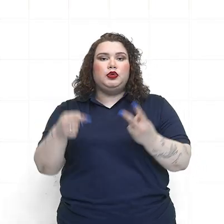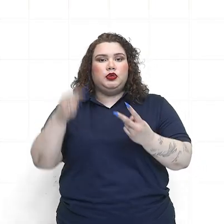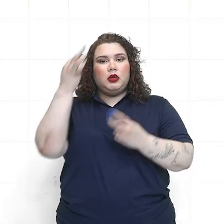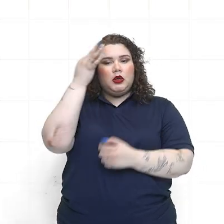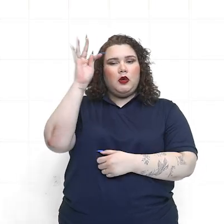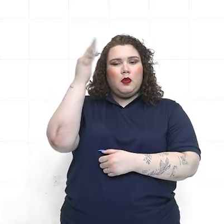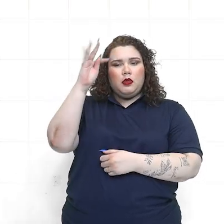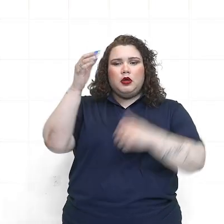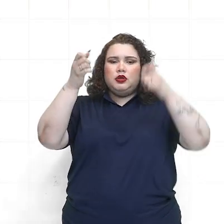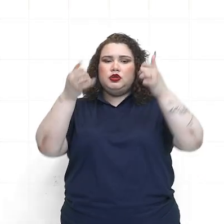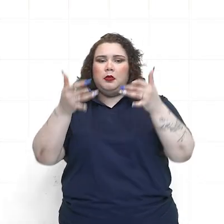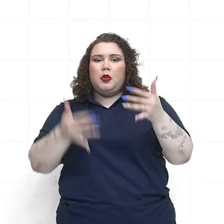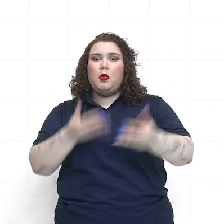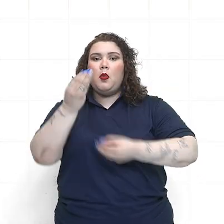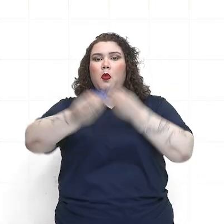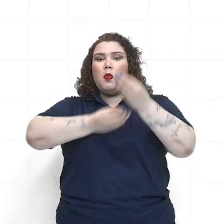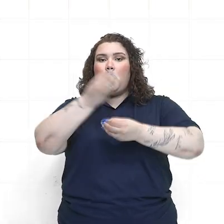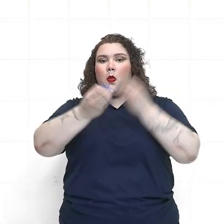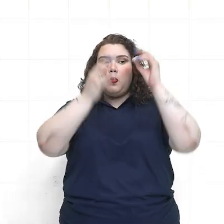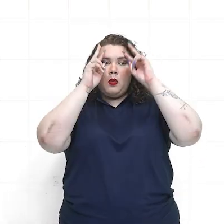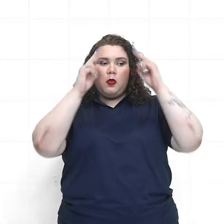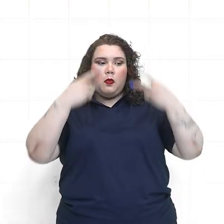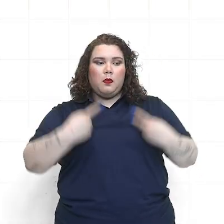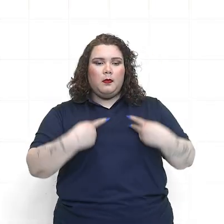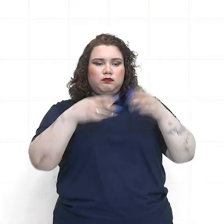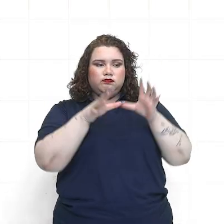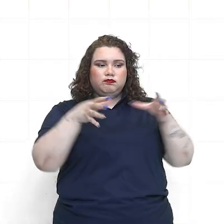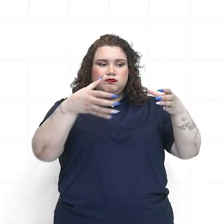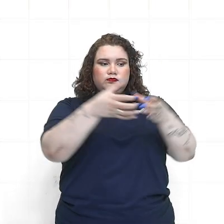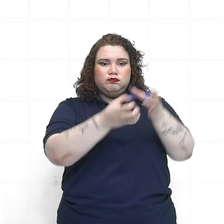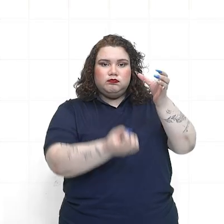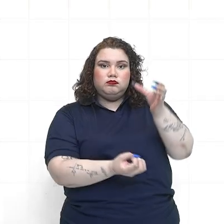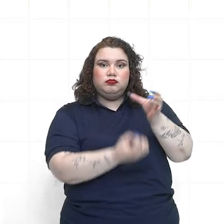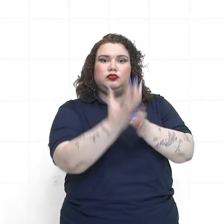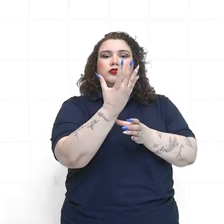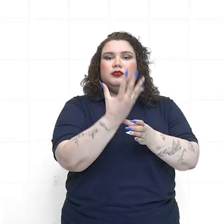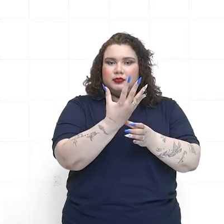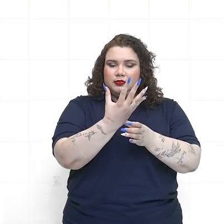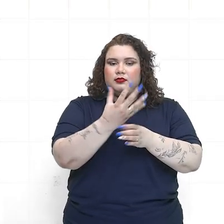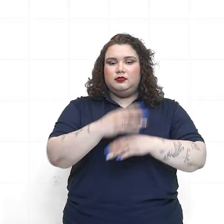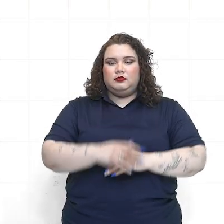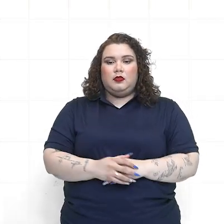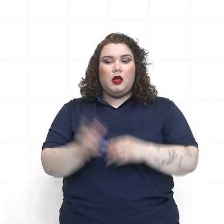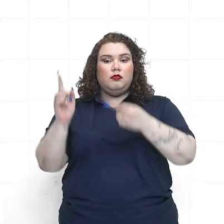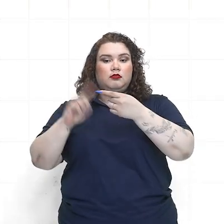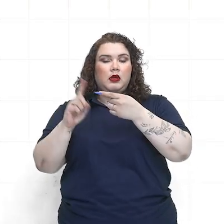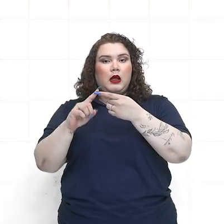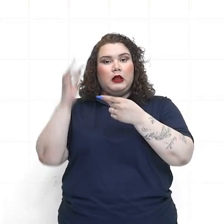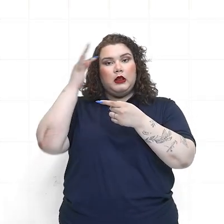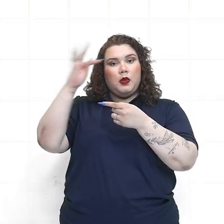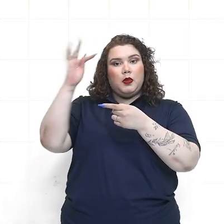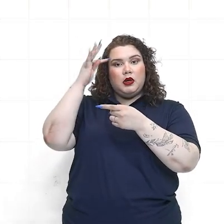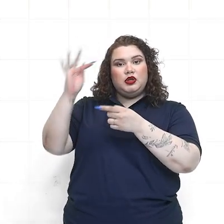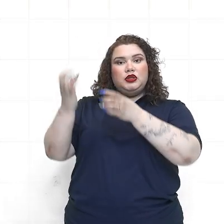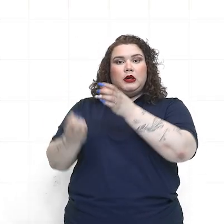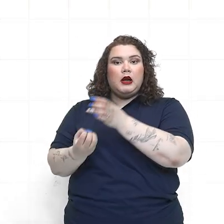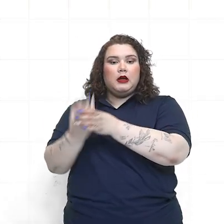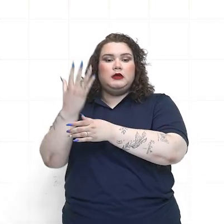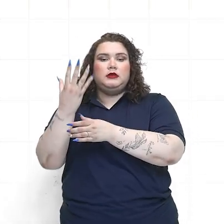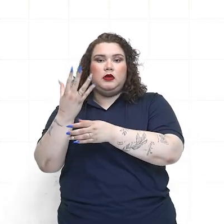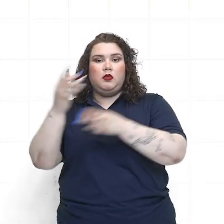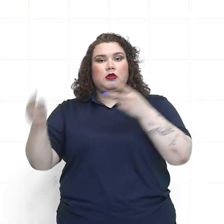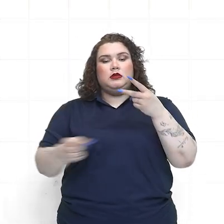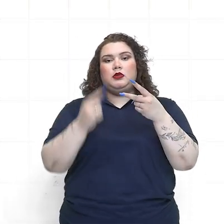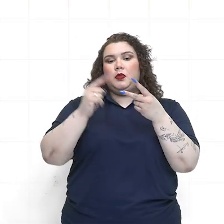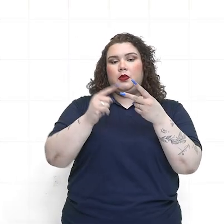que explicam como a espécie humana surgiu. Uma é a teoria criacionista e a